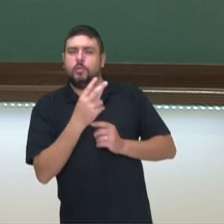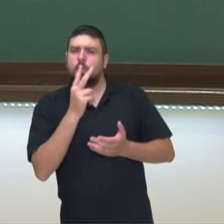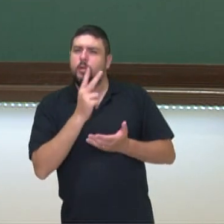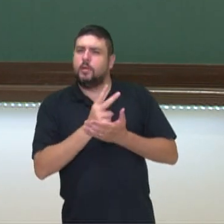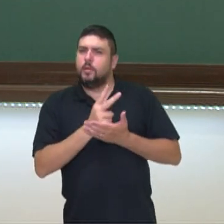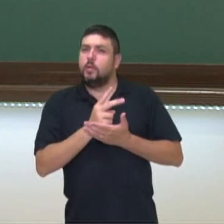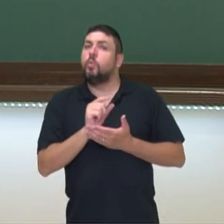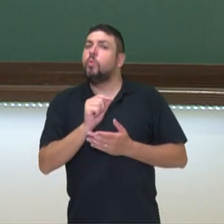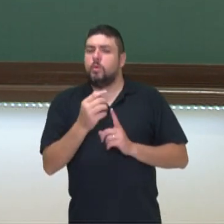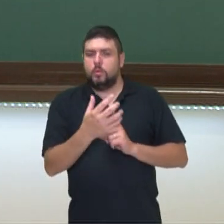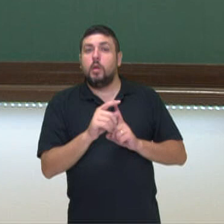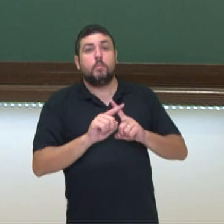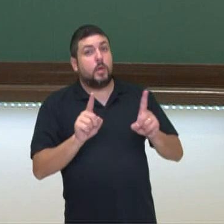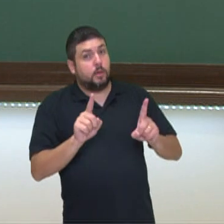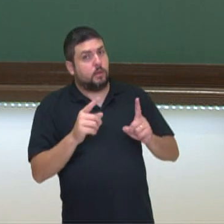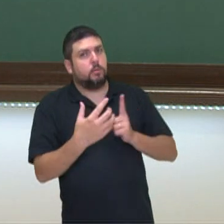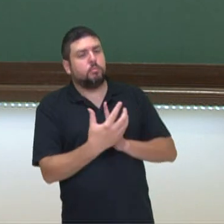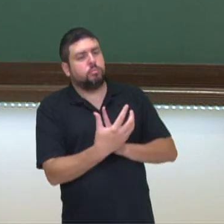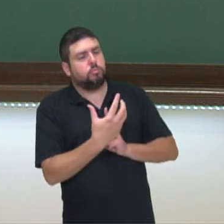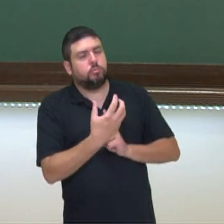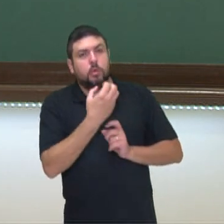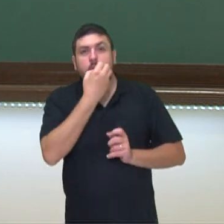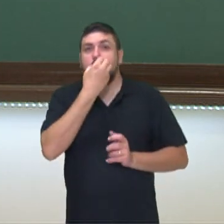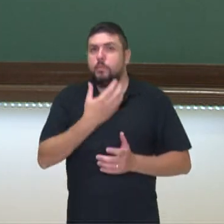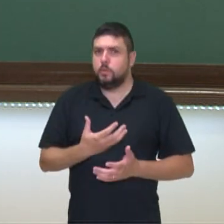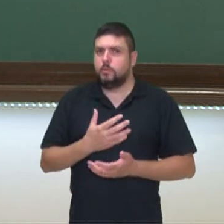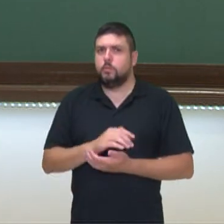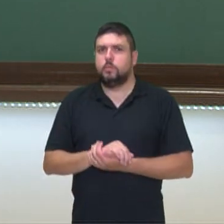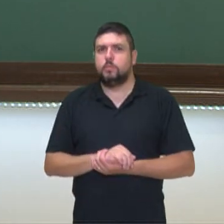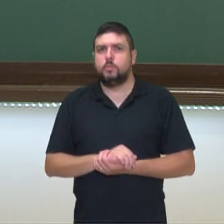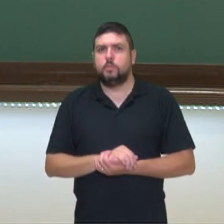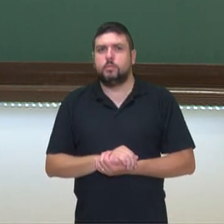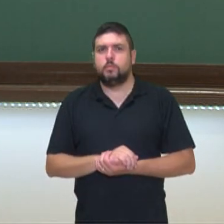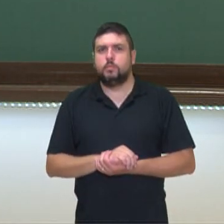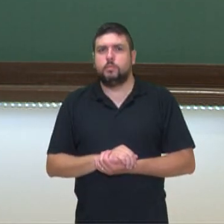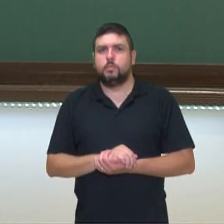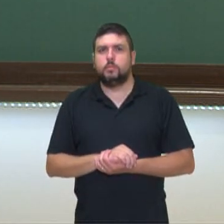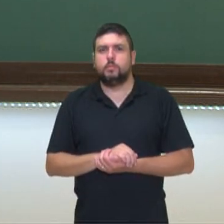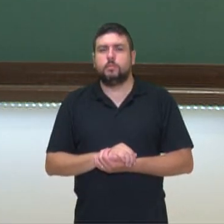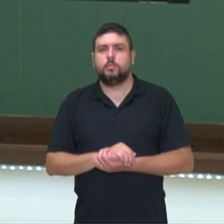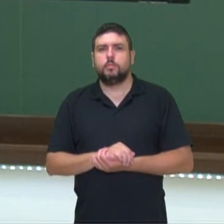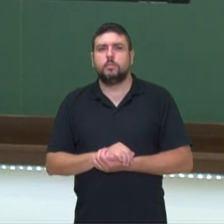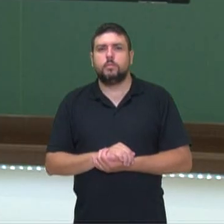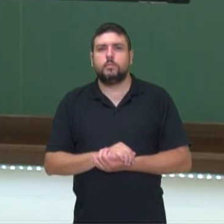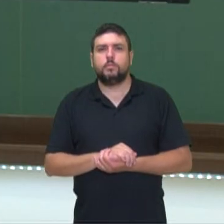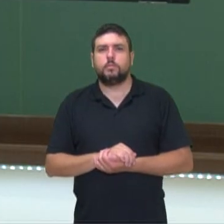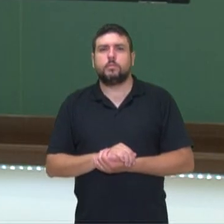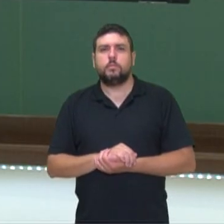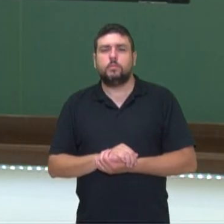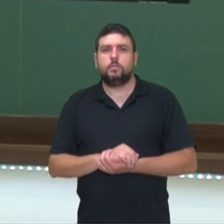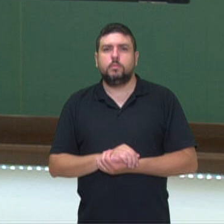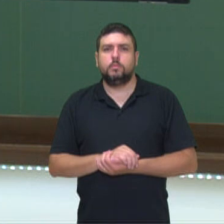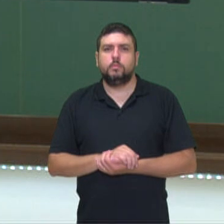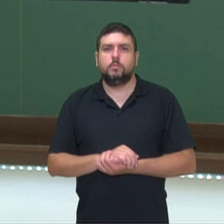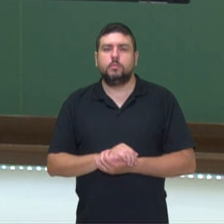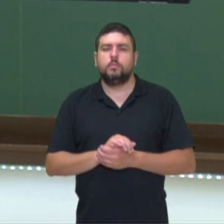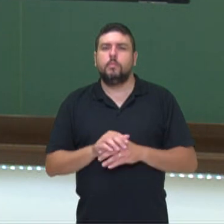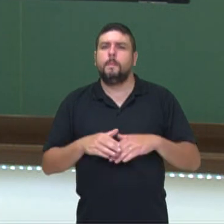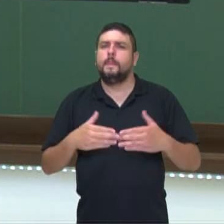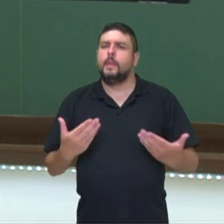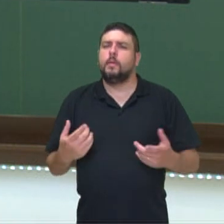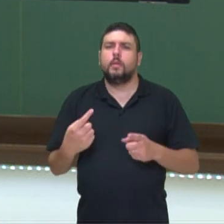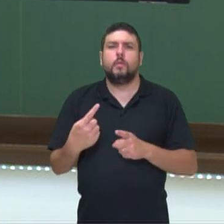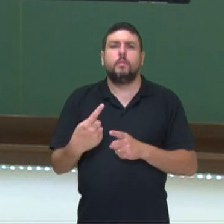bem. Sempre pegamos algo bom de uma história. E ainda, por que é tão importante